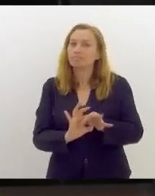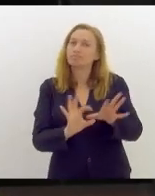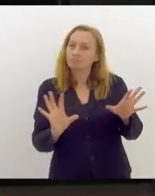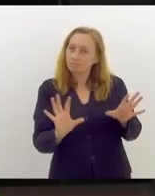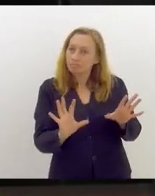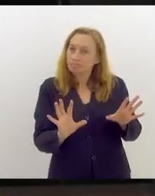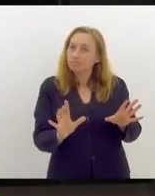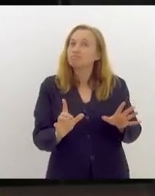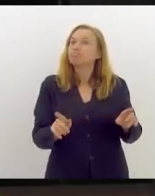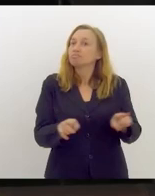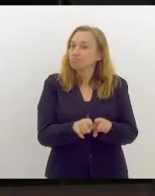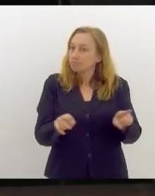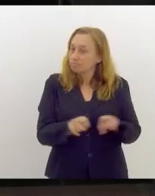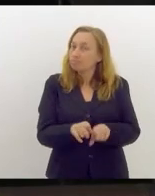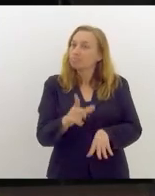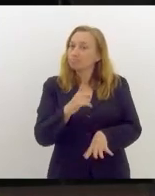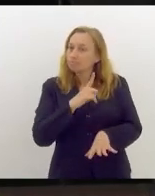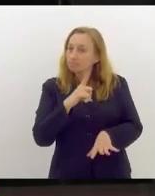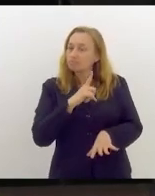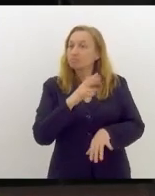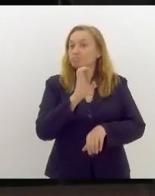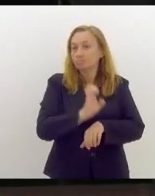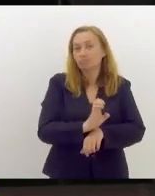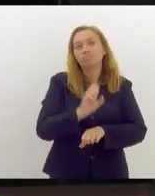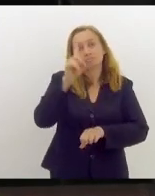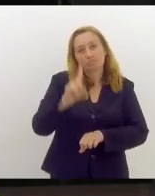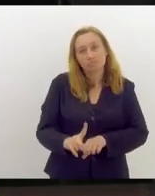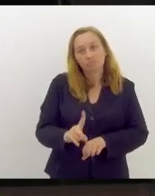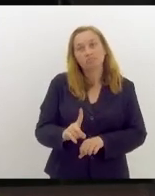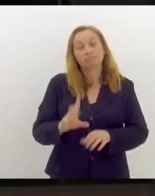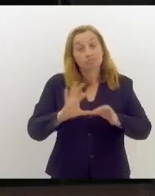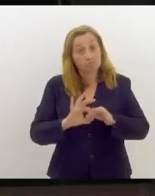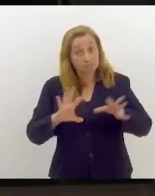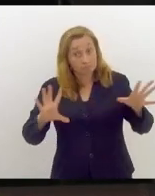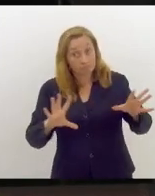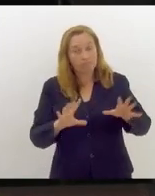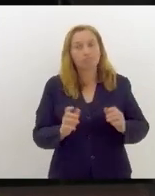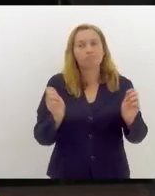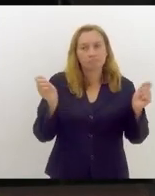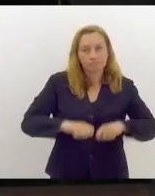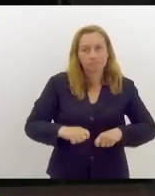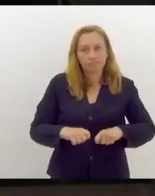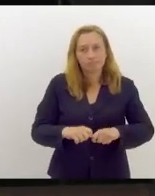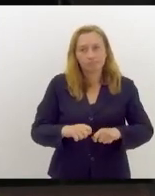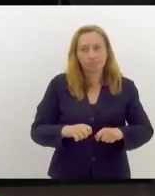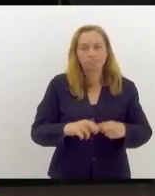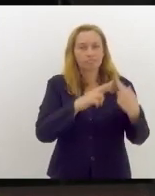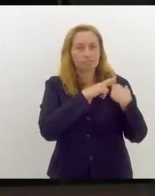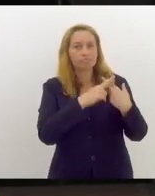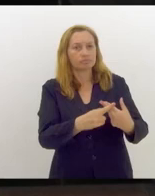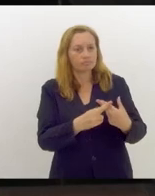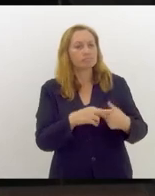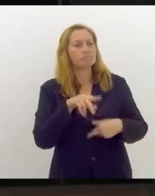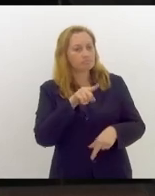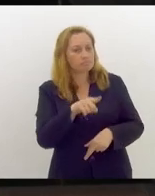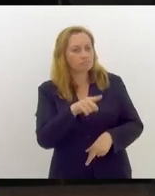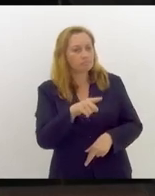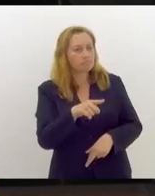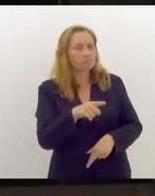temos também no estado democrático de direito a possibilidade de responsabilizá-los